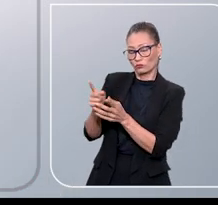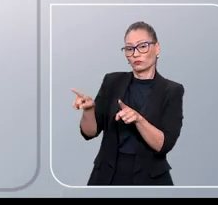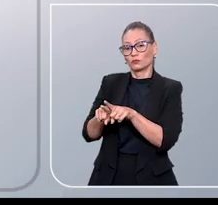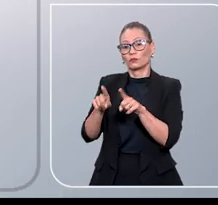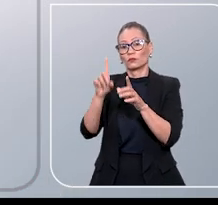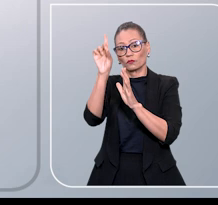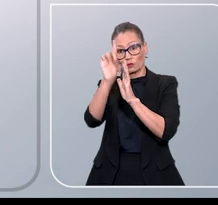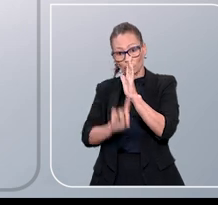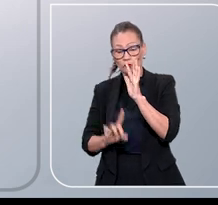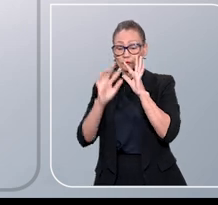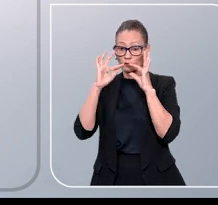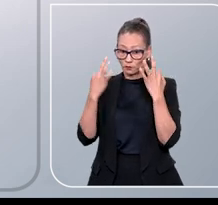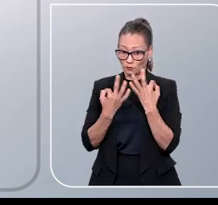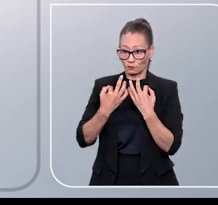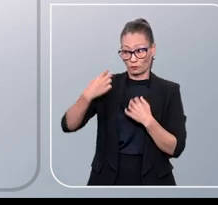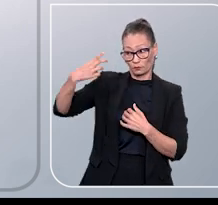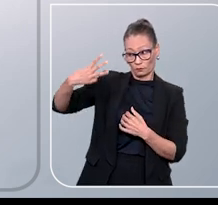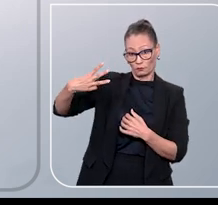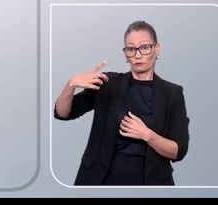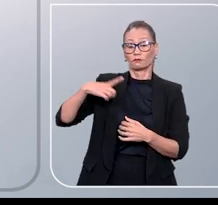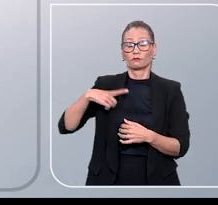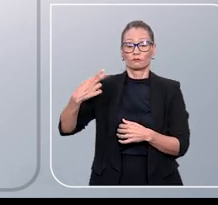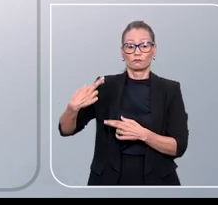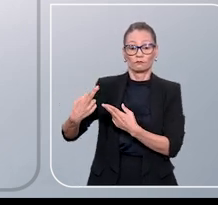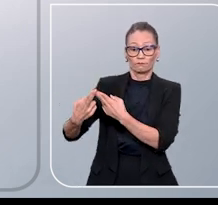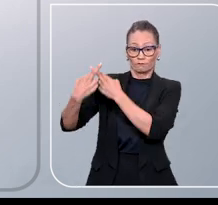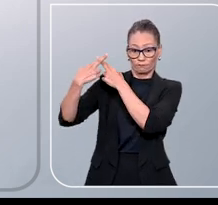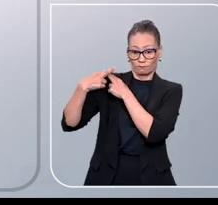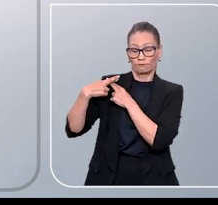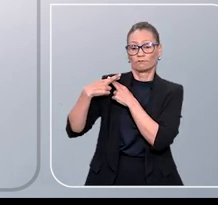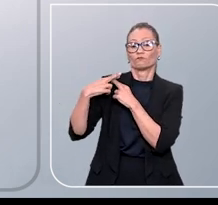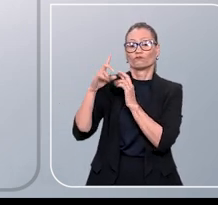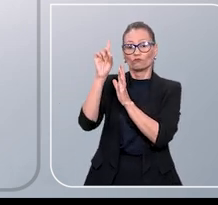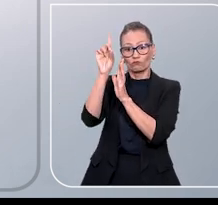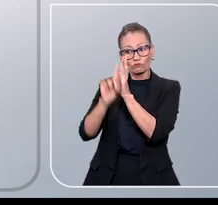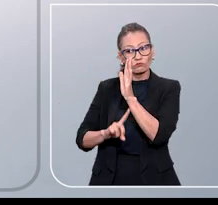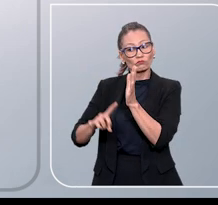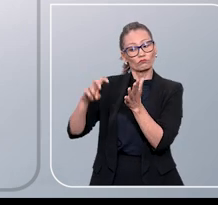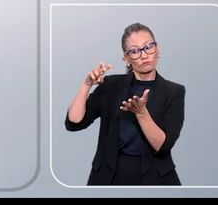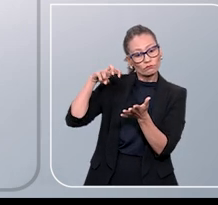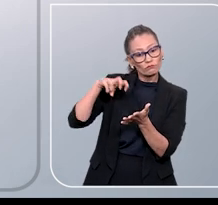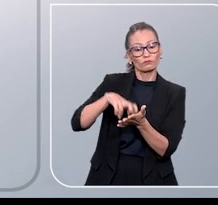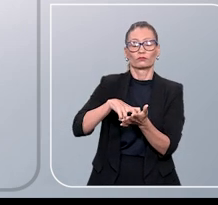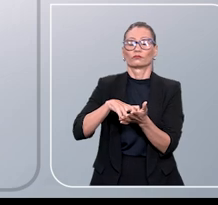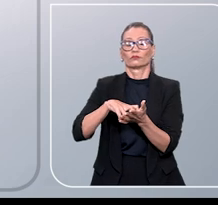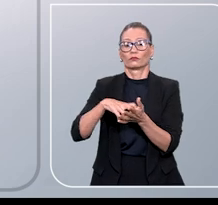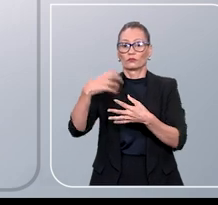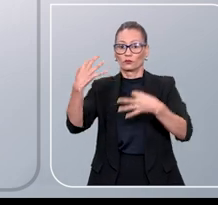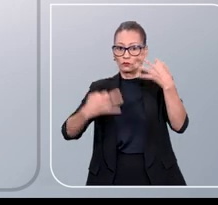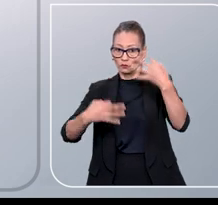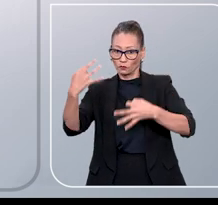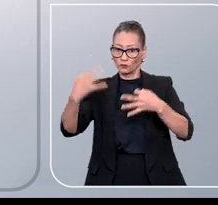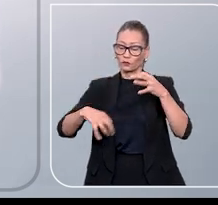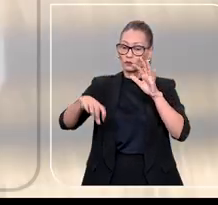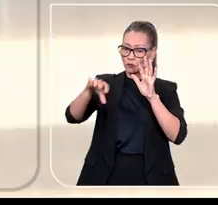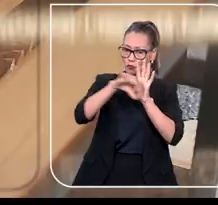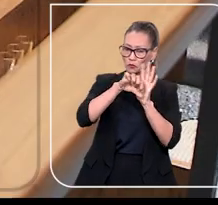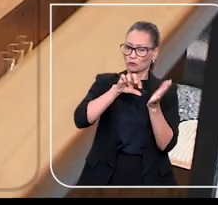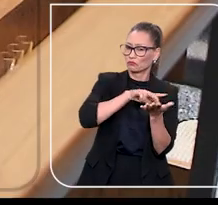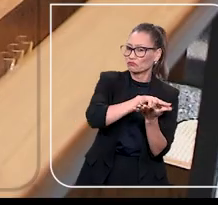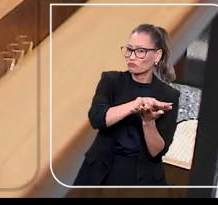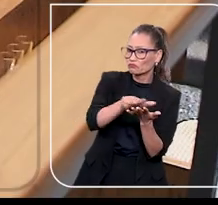Já a terceira tem como responsabilidade o direito penal, o que abrange o julgamento de crimes em geral.